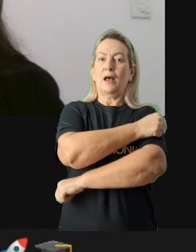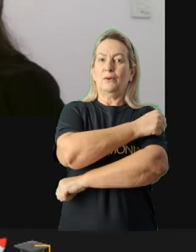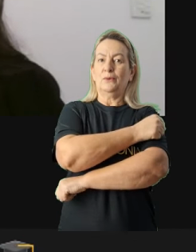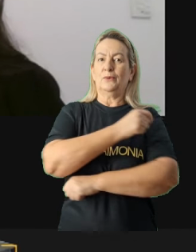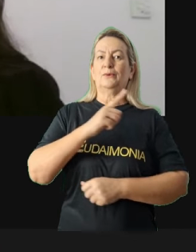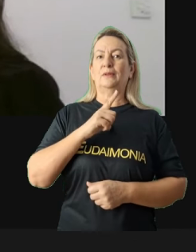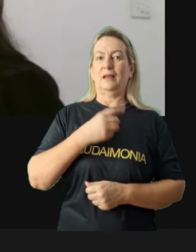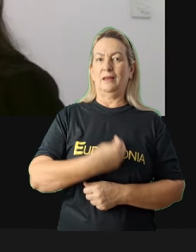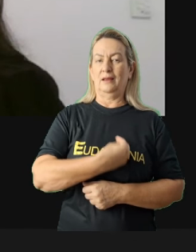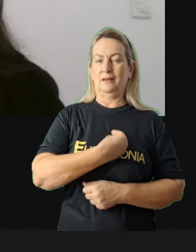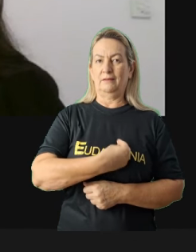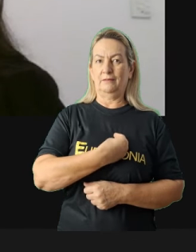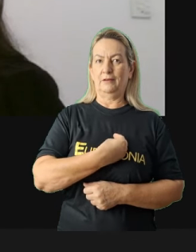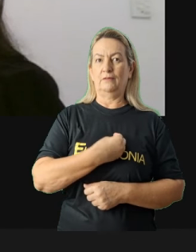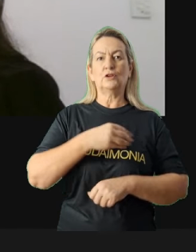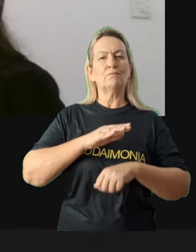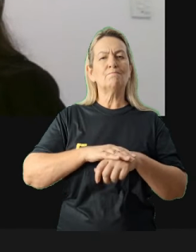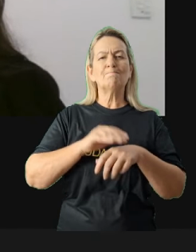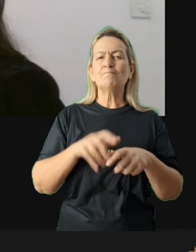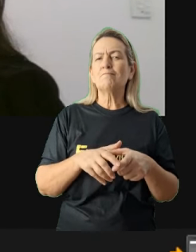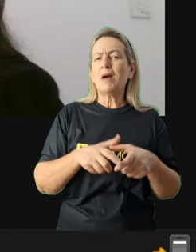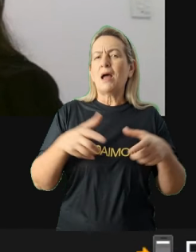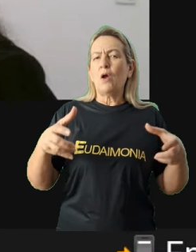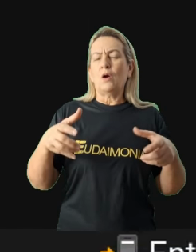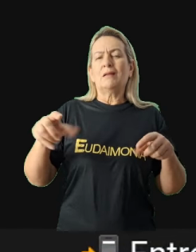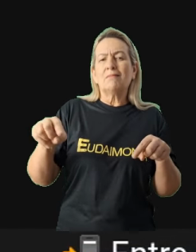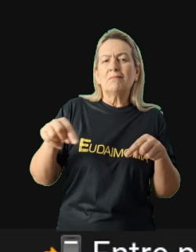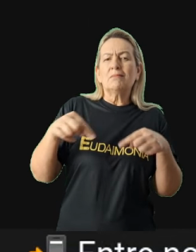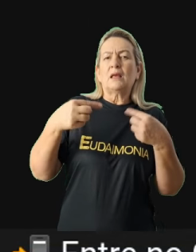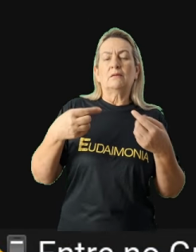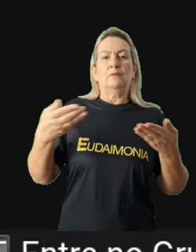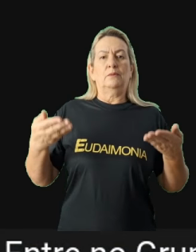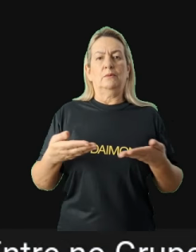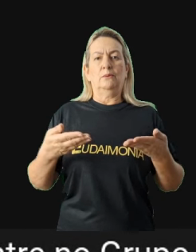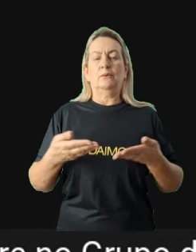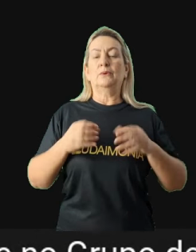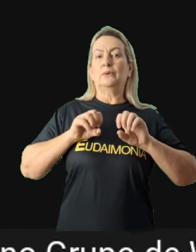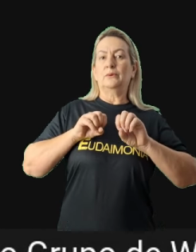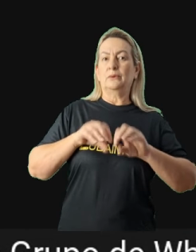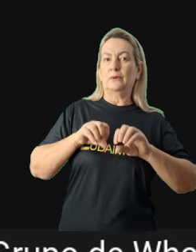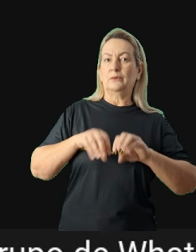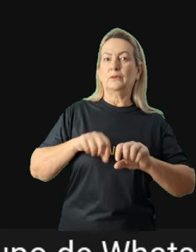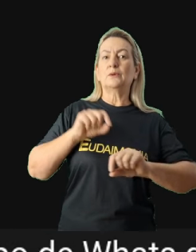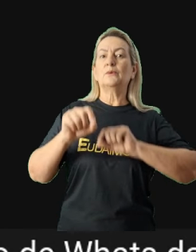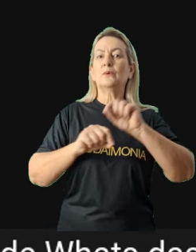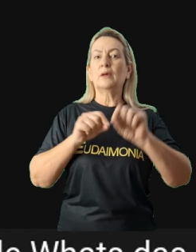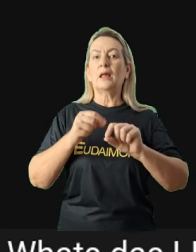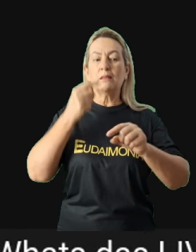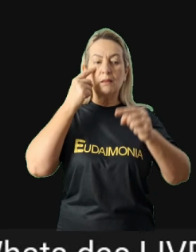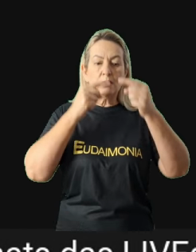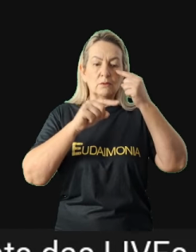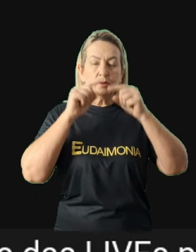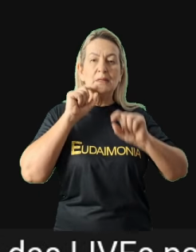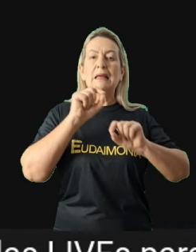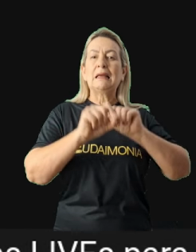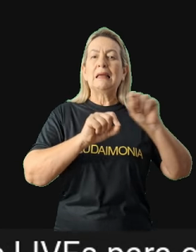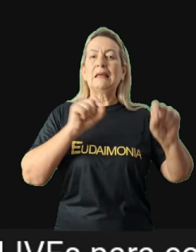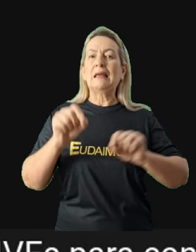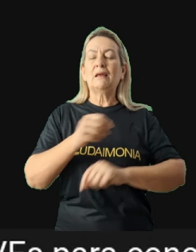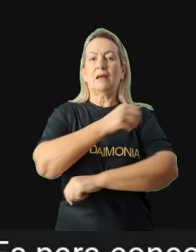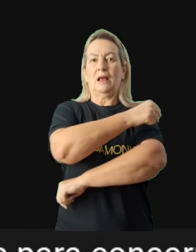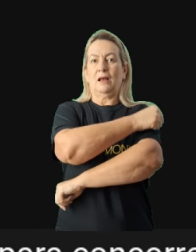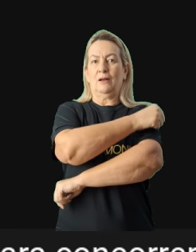gente. E eu acho que esse é um dos grandes desafios que os professores têm, que a educação tem, é saber quem é o seu